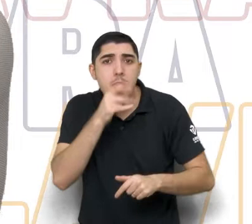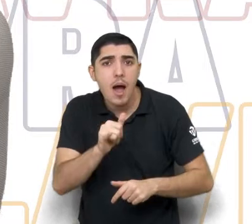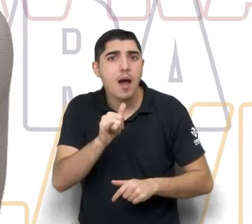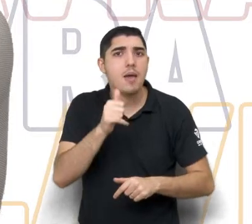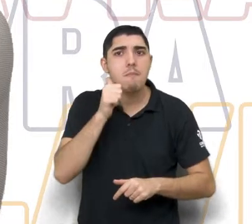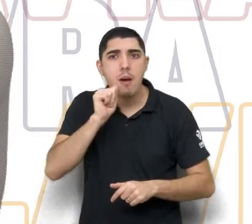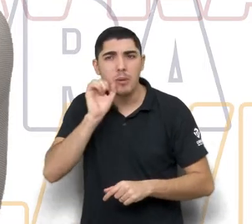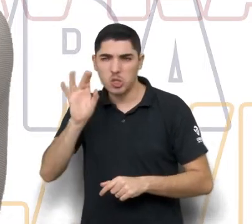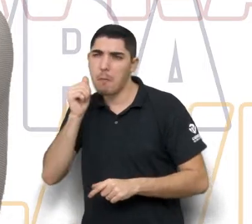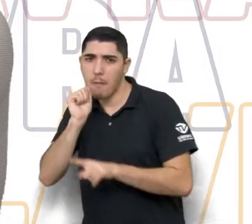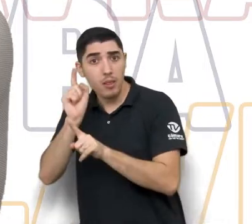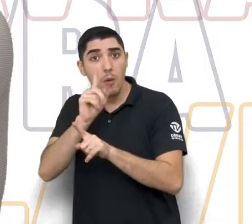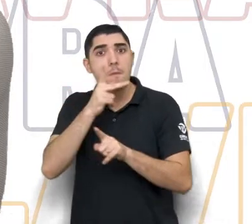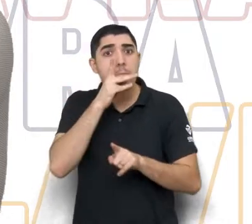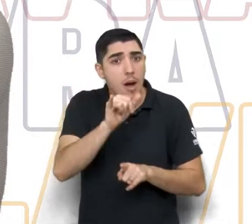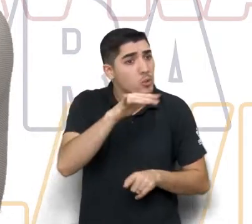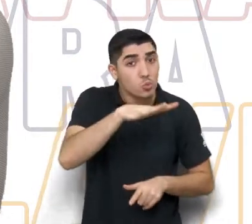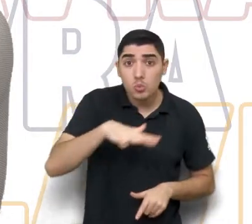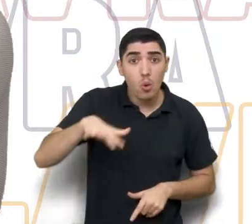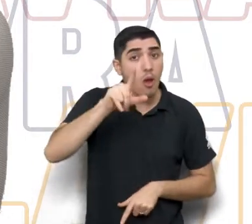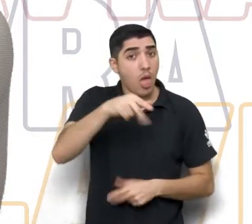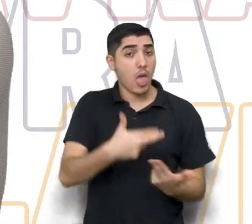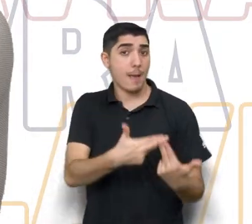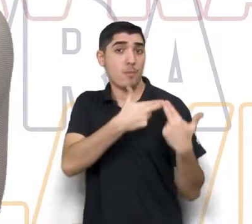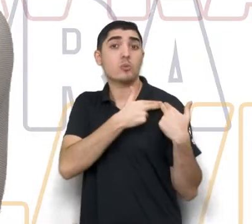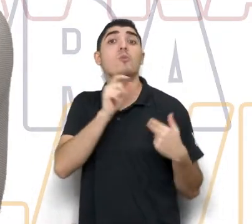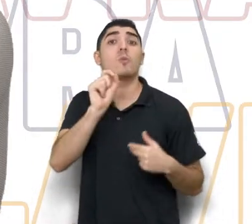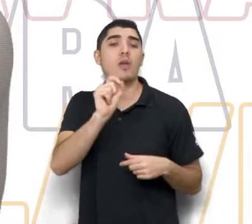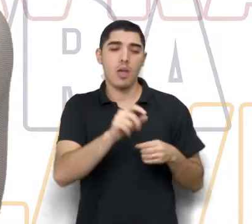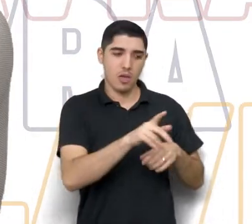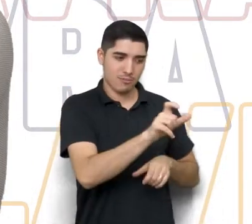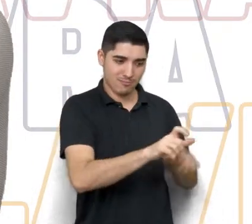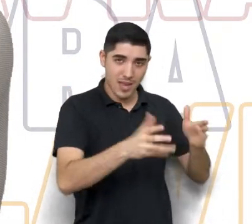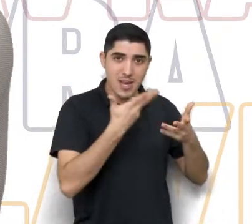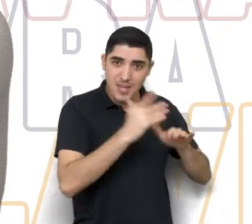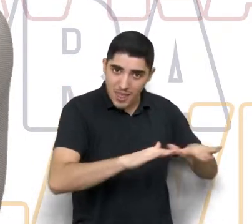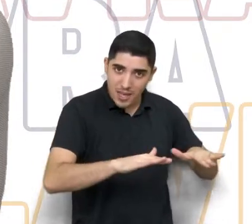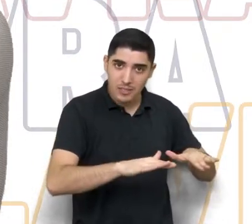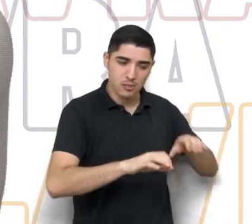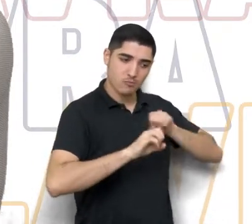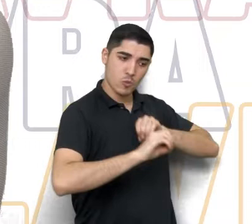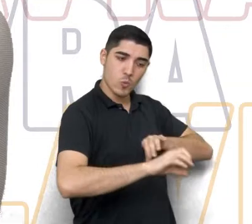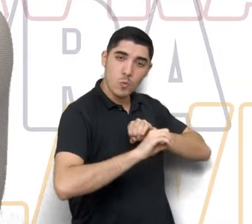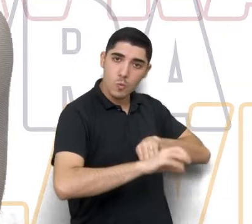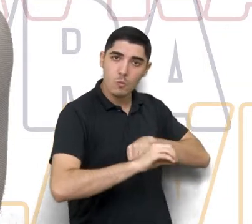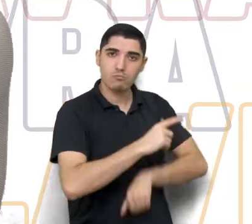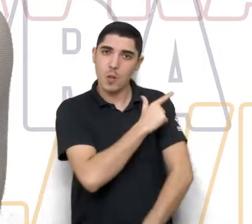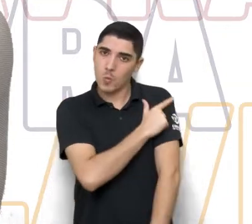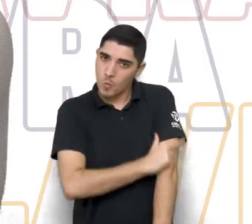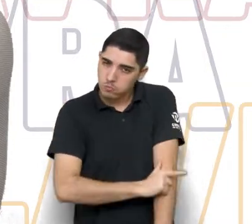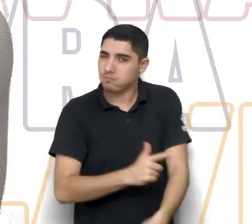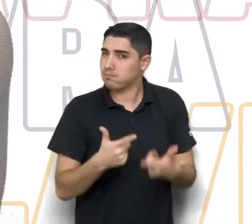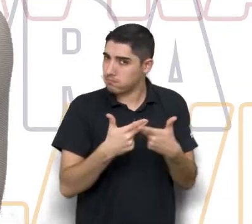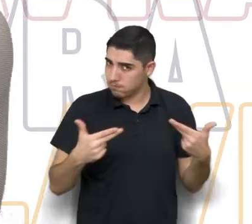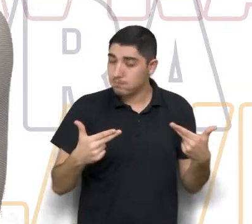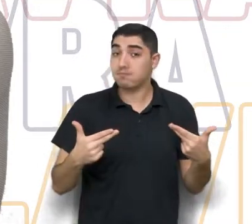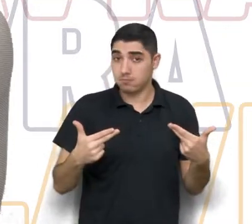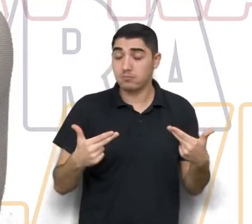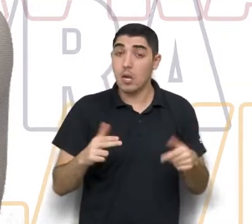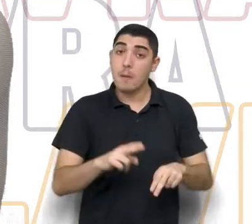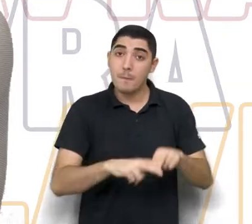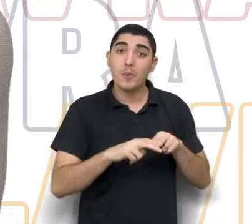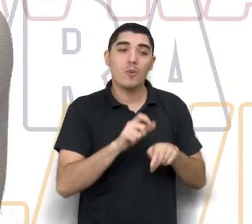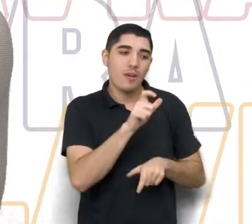pais também, porque todos são responsáveis pela educação das crianças, né? Deveriam ler mais para